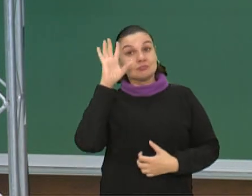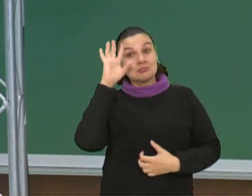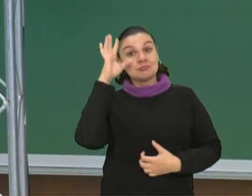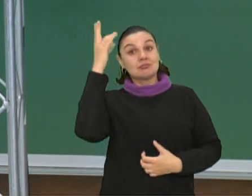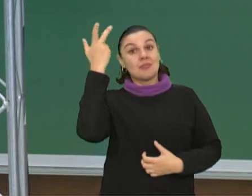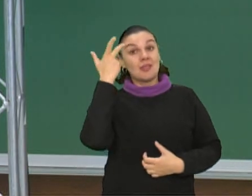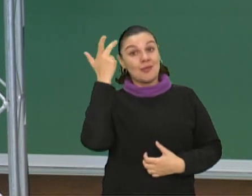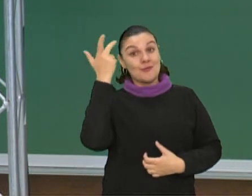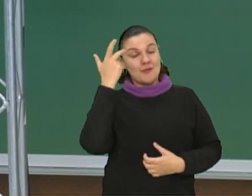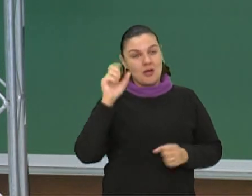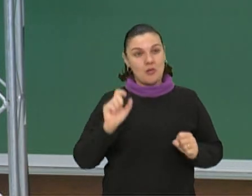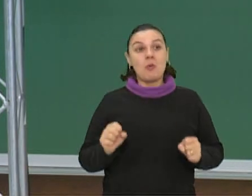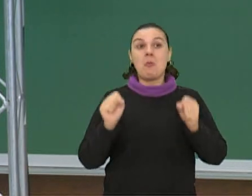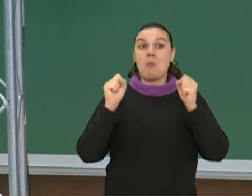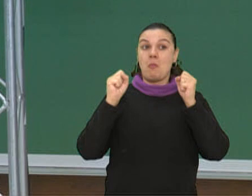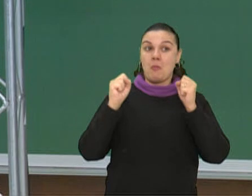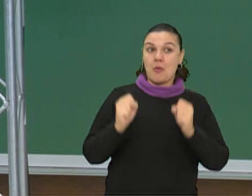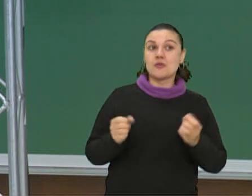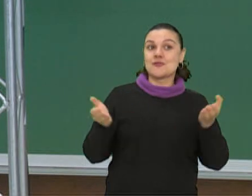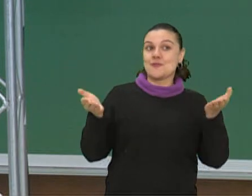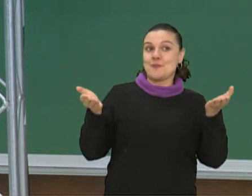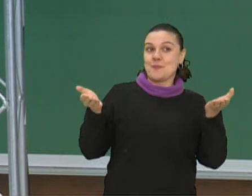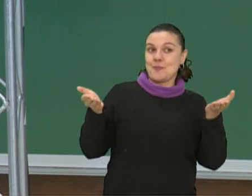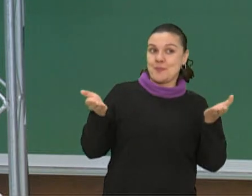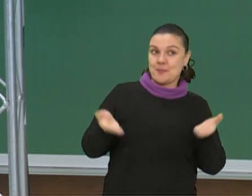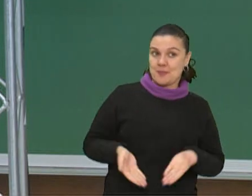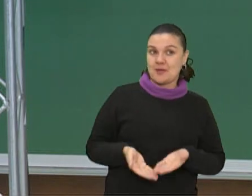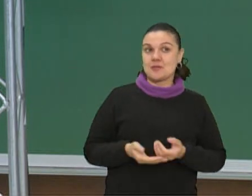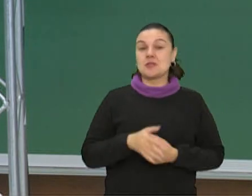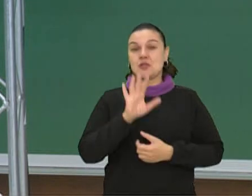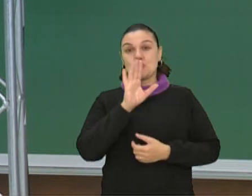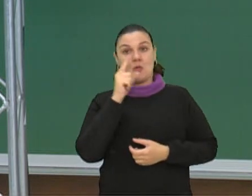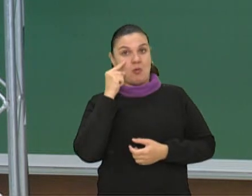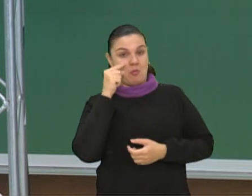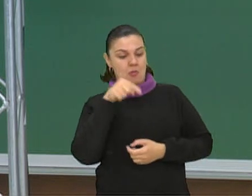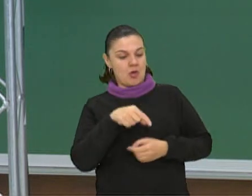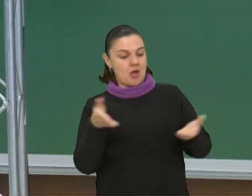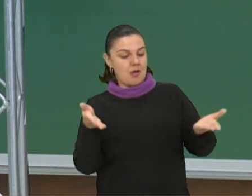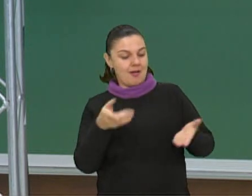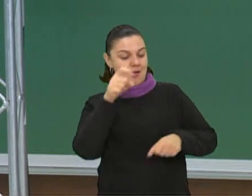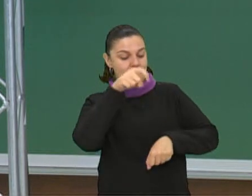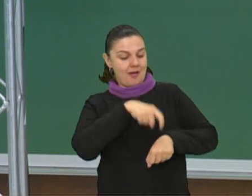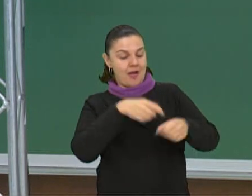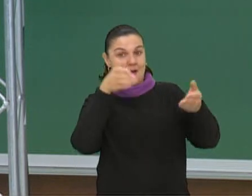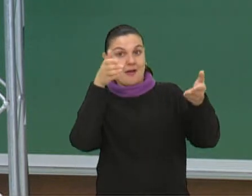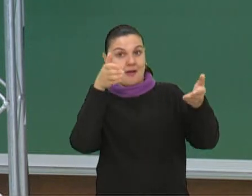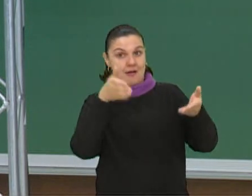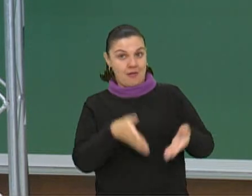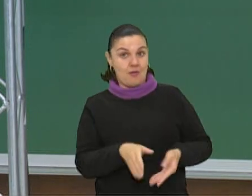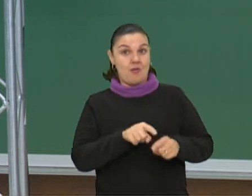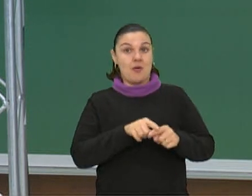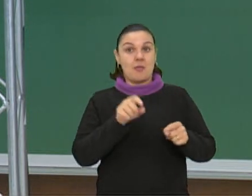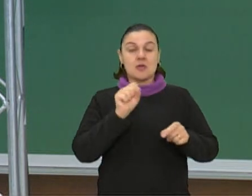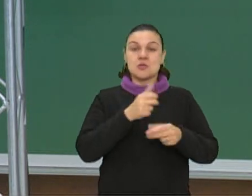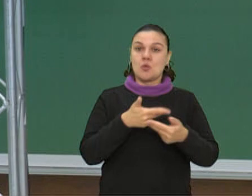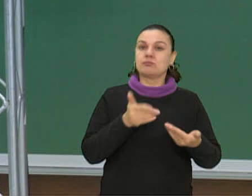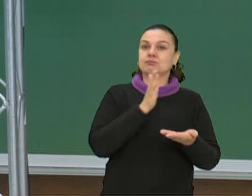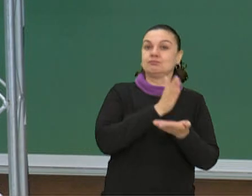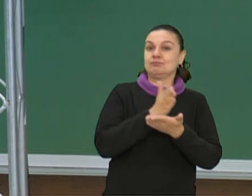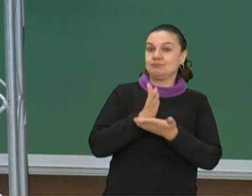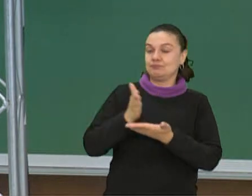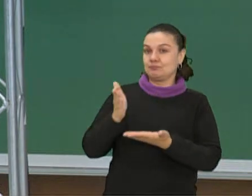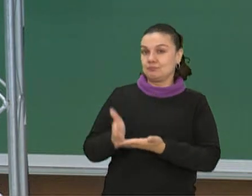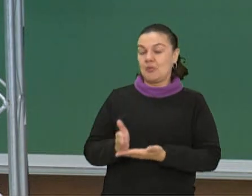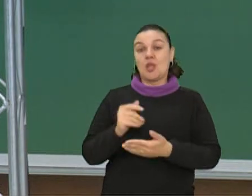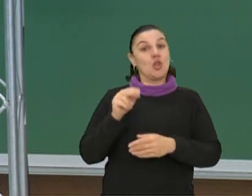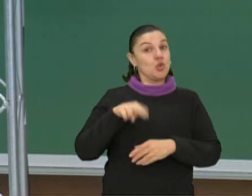e podem estar no tempo presente, não só indica o momento atual, mas procedimentos regulares ou